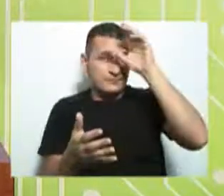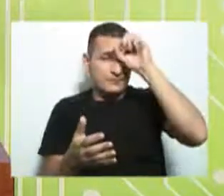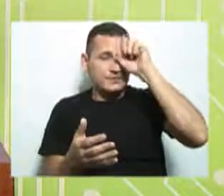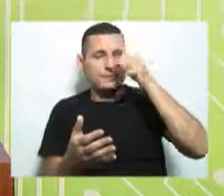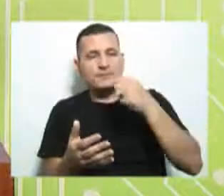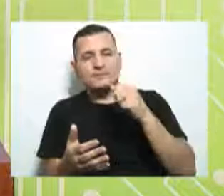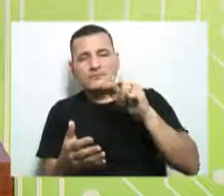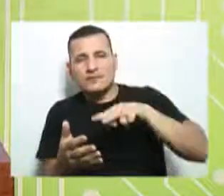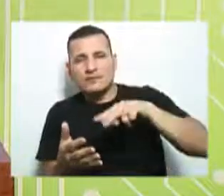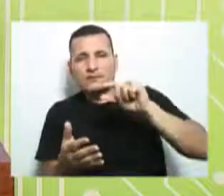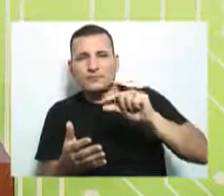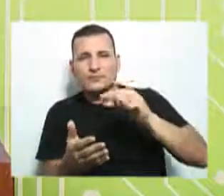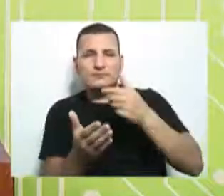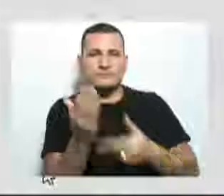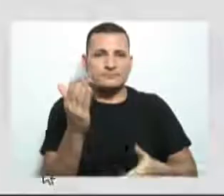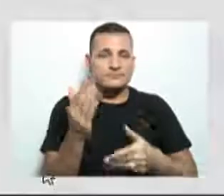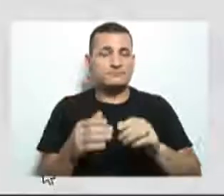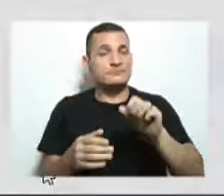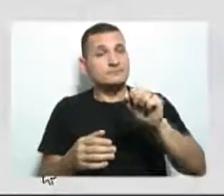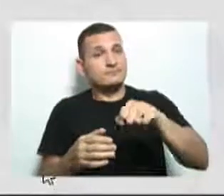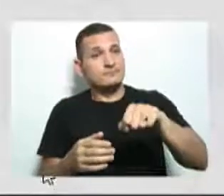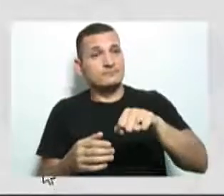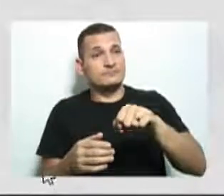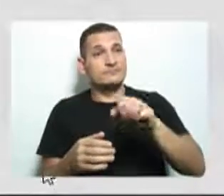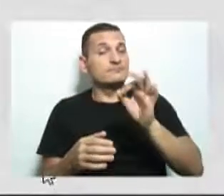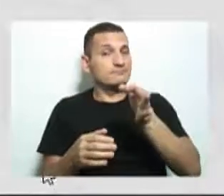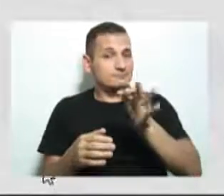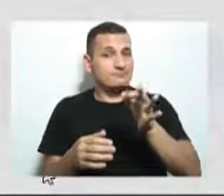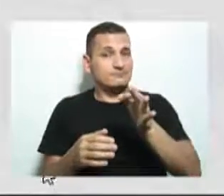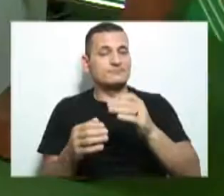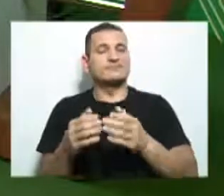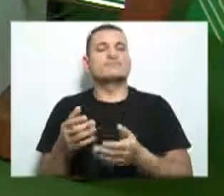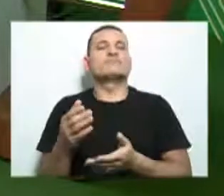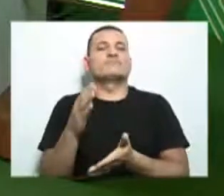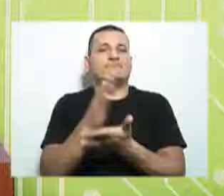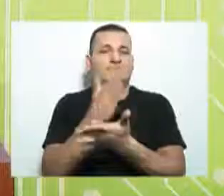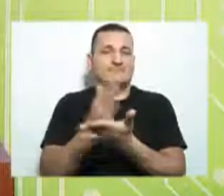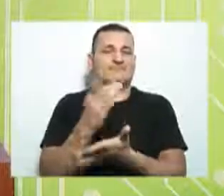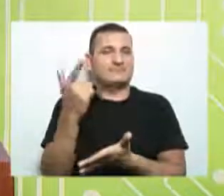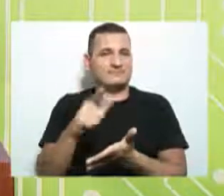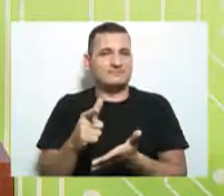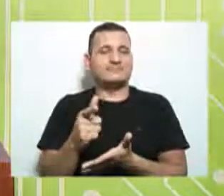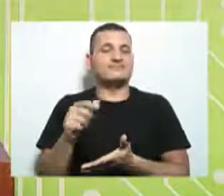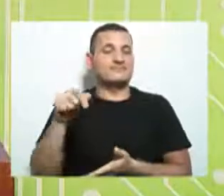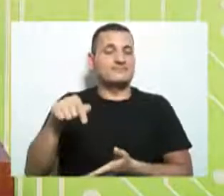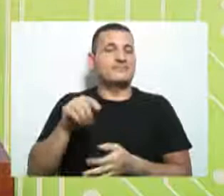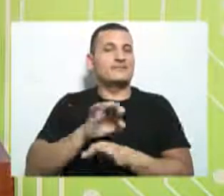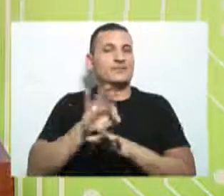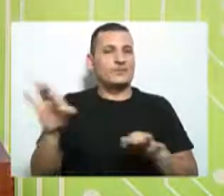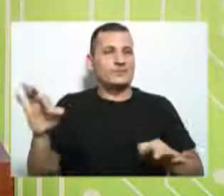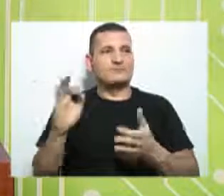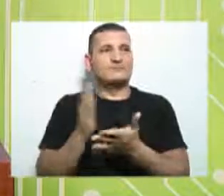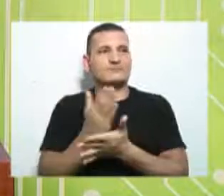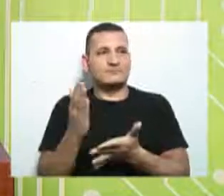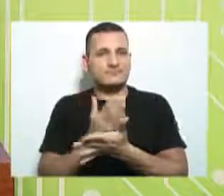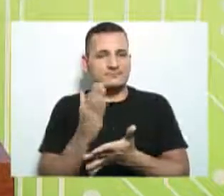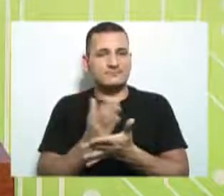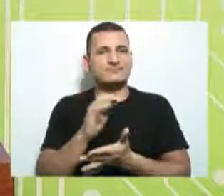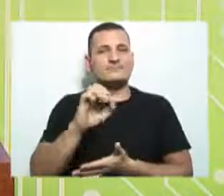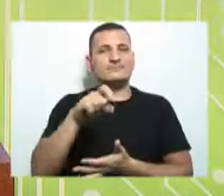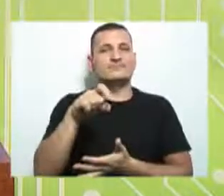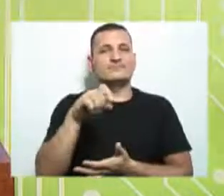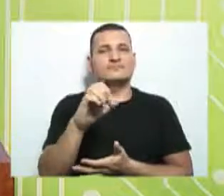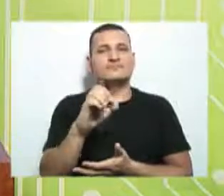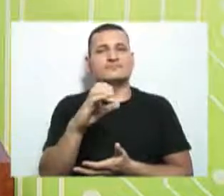ganha muito, perde pouco. É isso aí, tem que ler. Ó, tá aqui os livros aí, ó. Volta livro pra cá, olha só. Esse livro é maravilhoso, hein? Ó, O Monge Executivo,